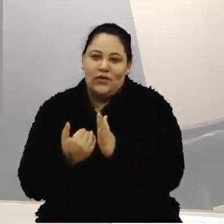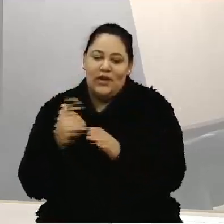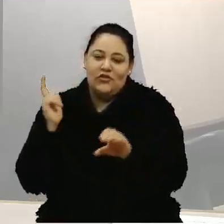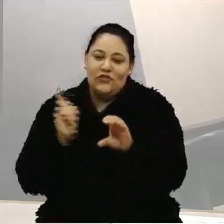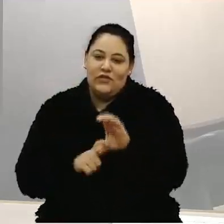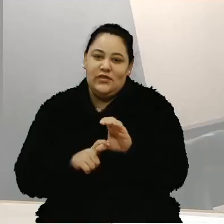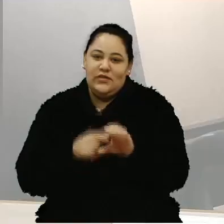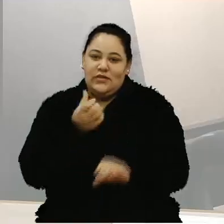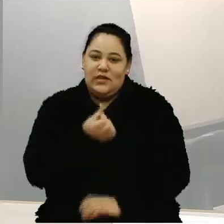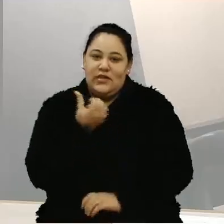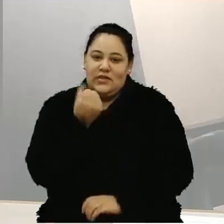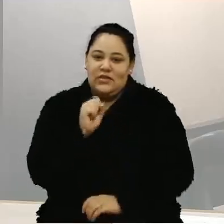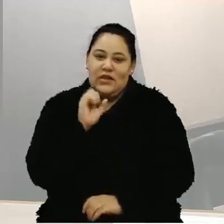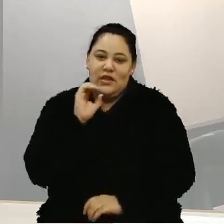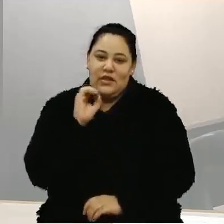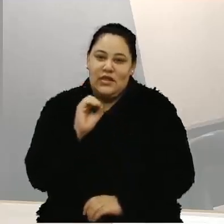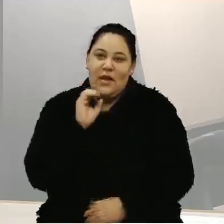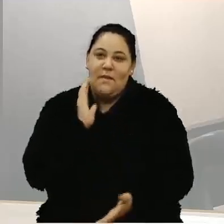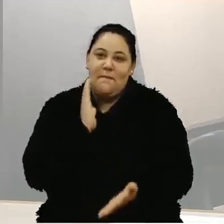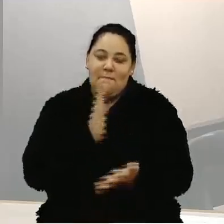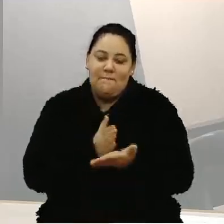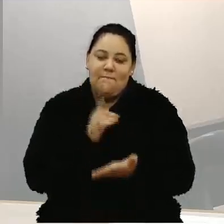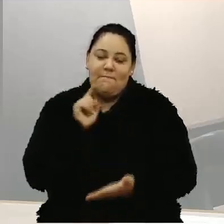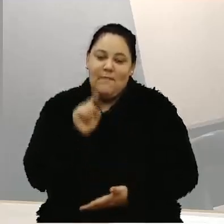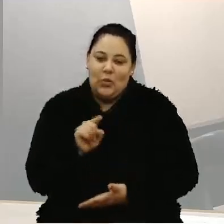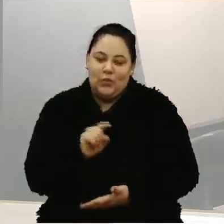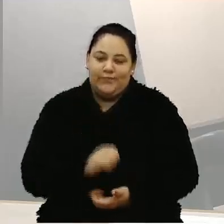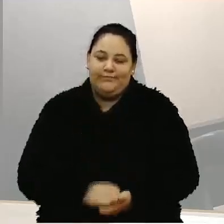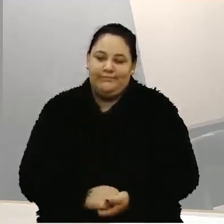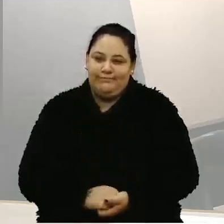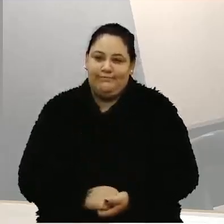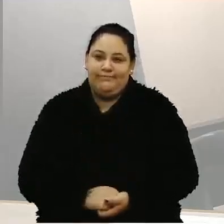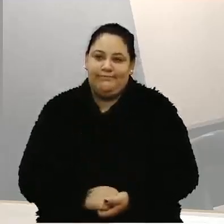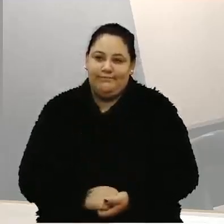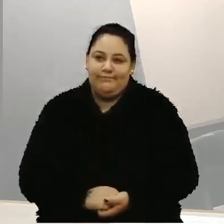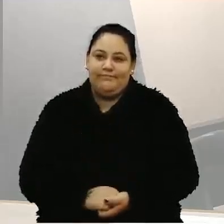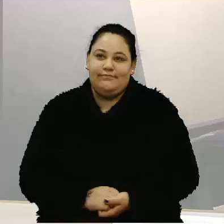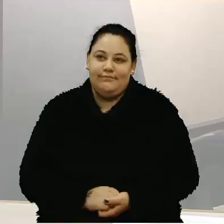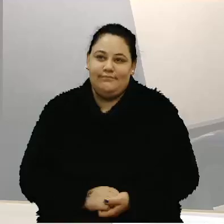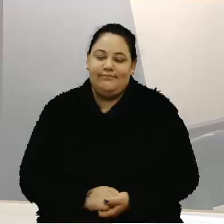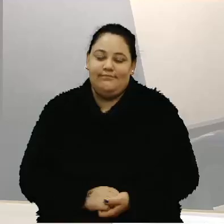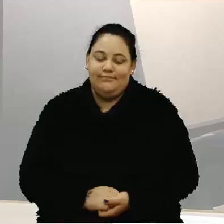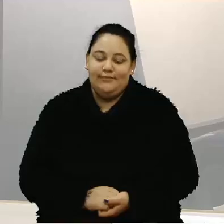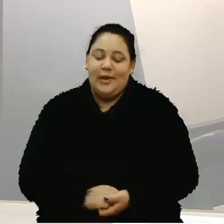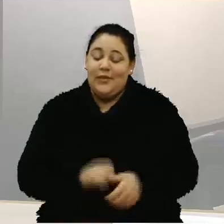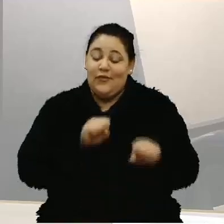a metade do estudo de formar uma filha médica, que talvez as outras famílias vindo à